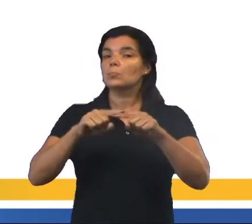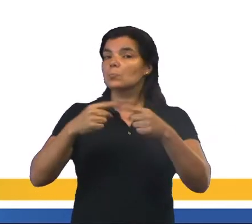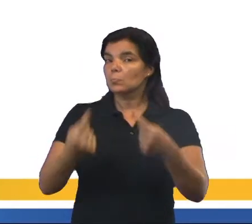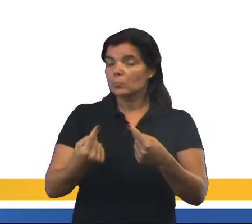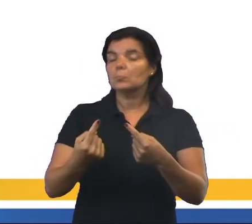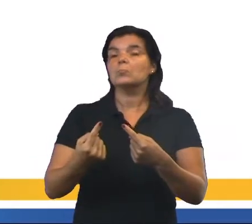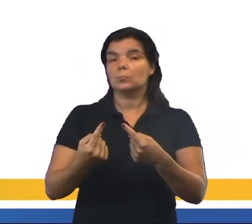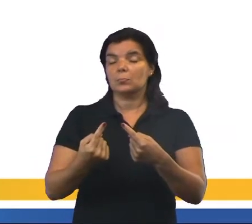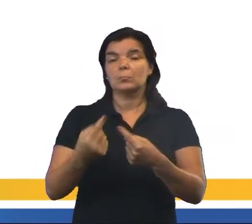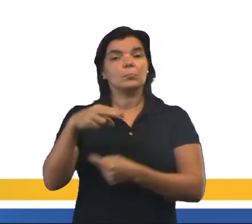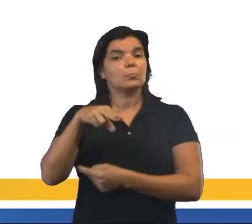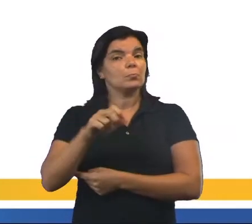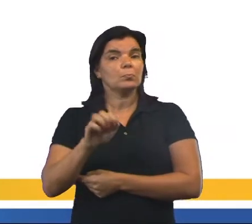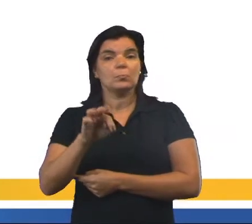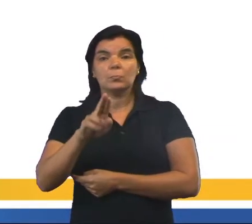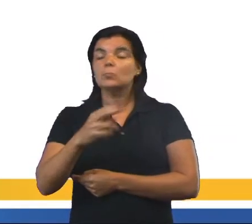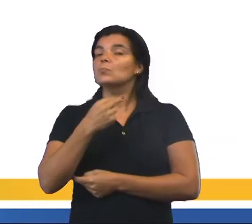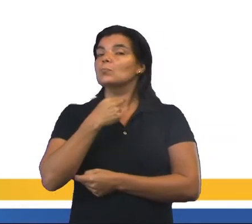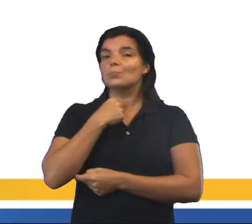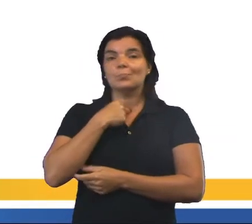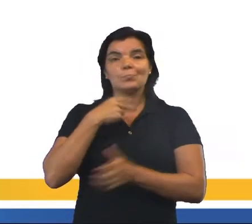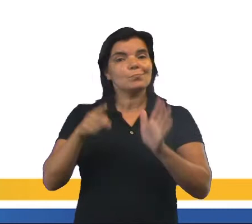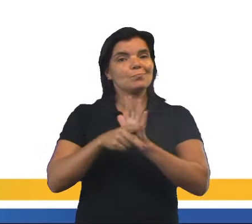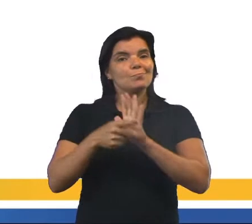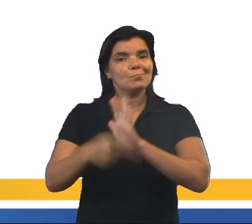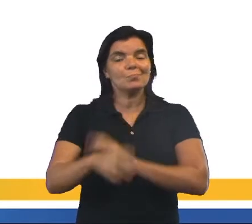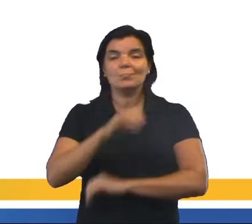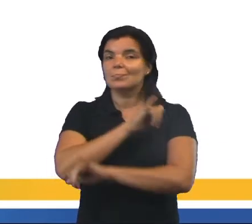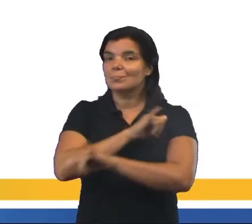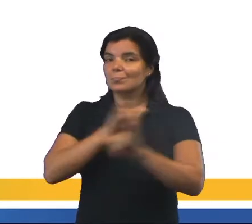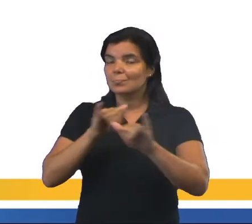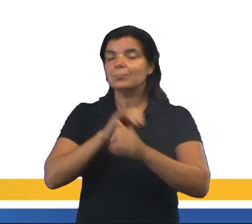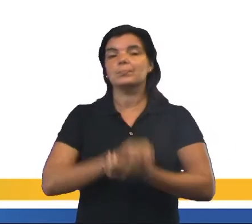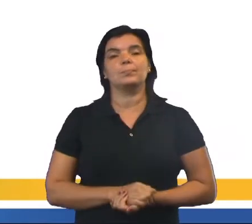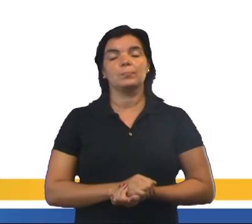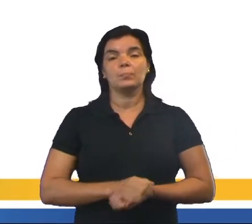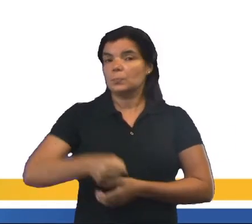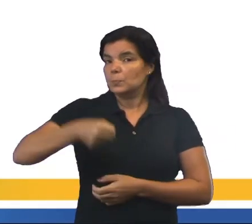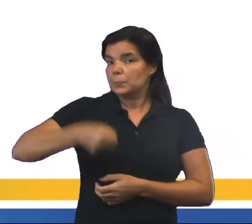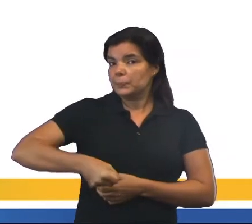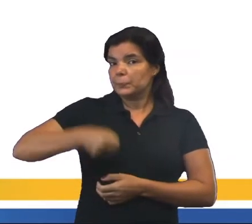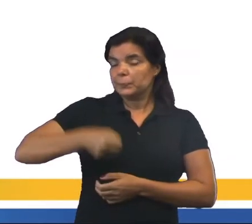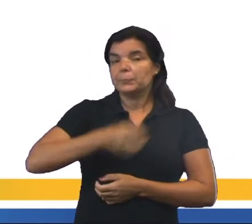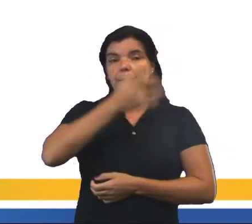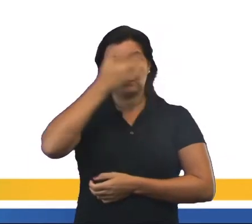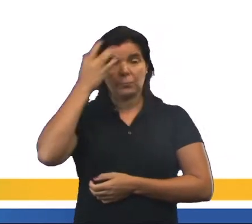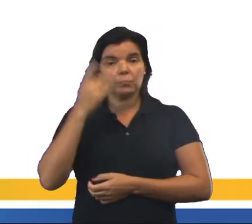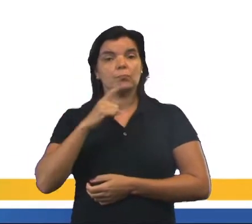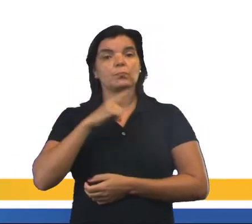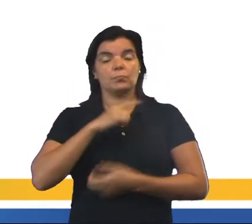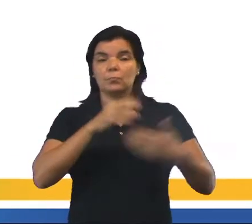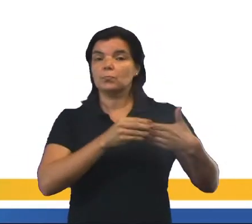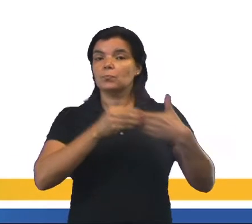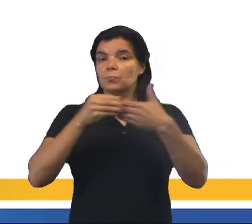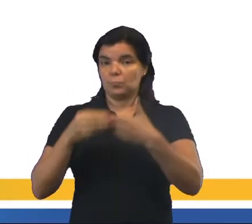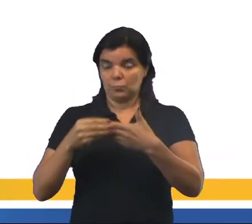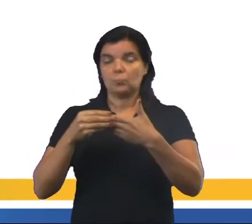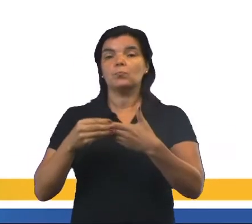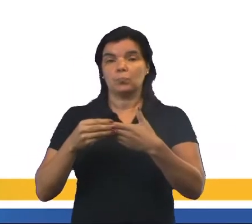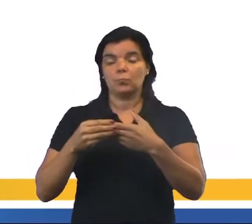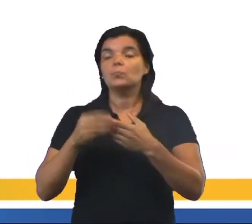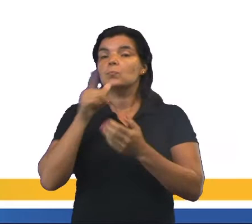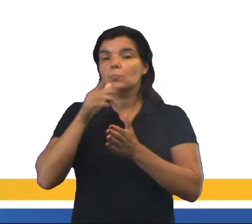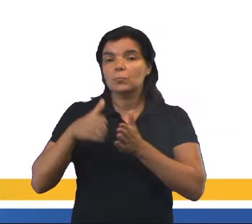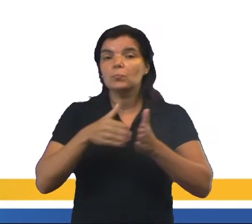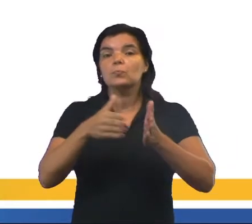mas in natura não podem sair do Acre. Avisa. As bagagens de passageiros que saem da região do Vale do